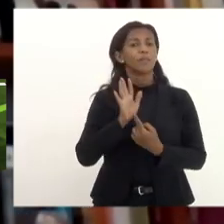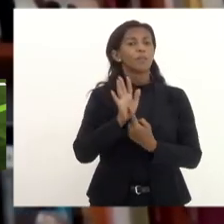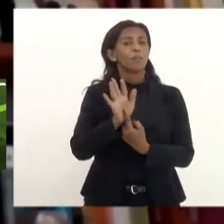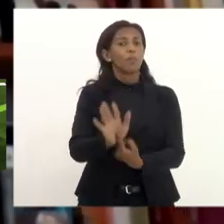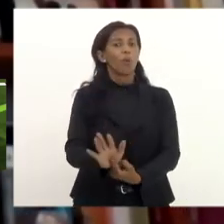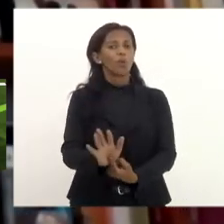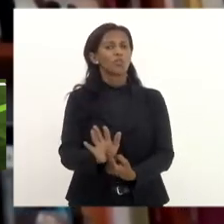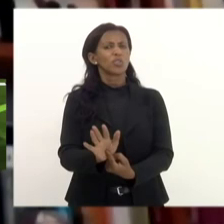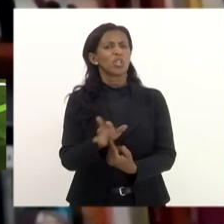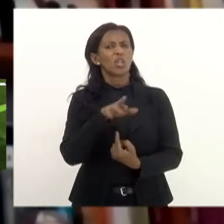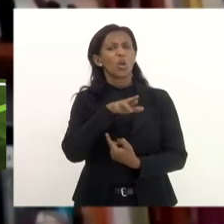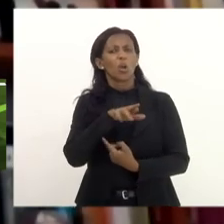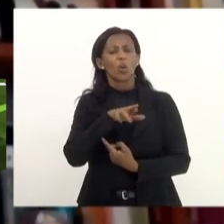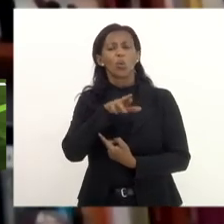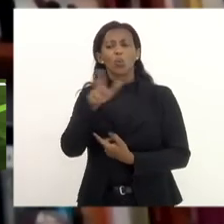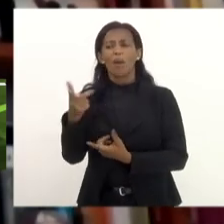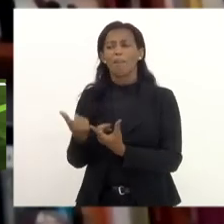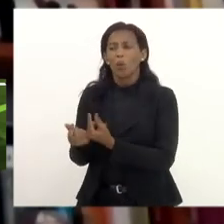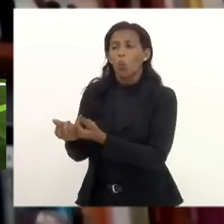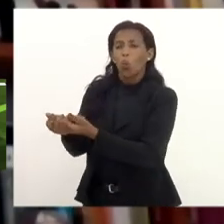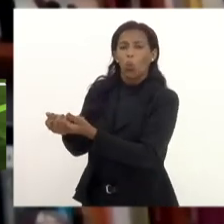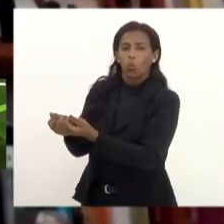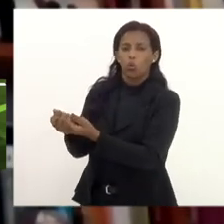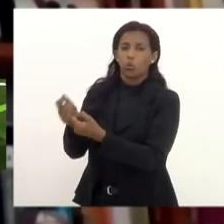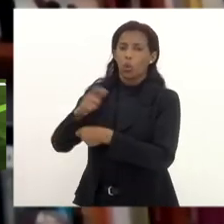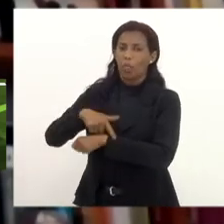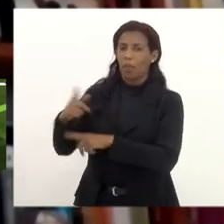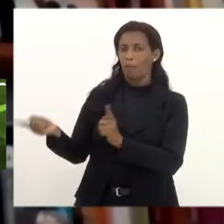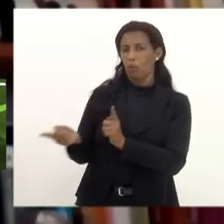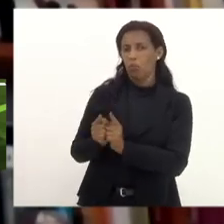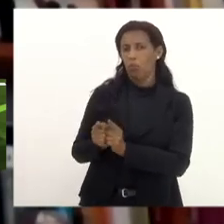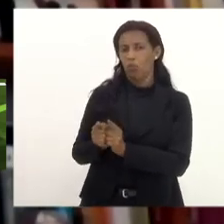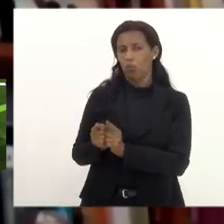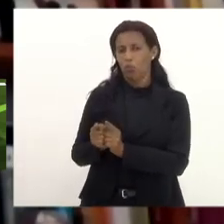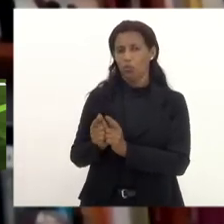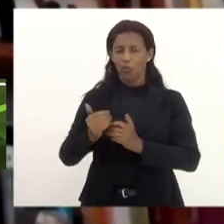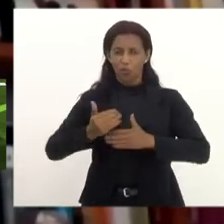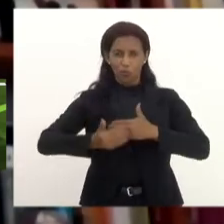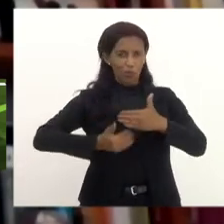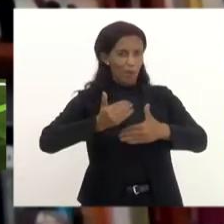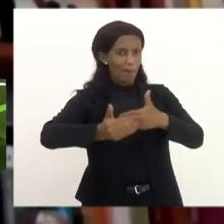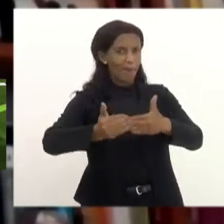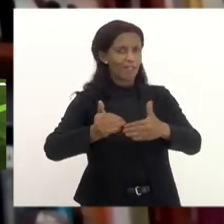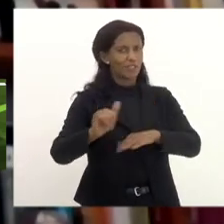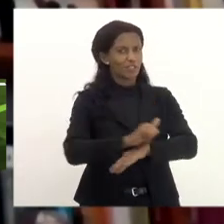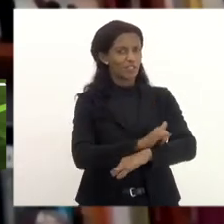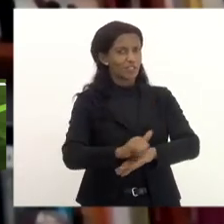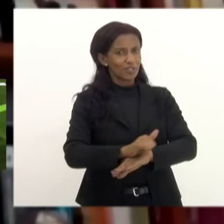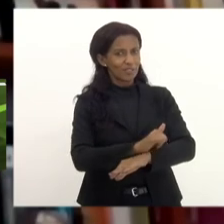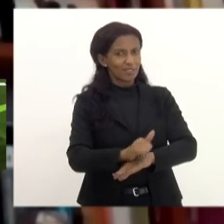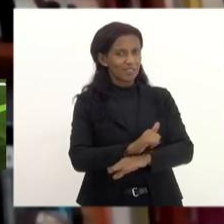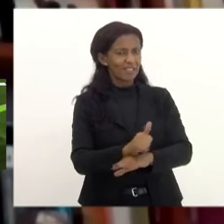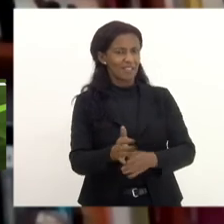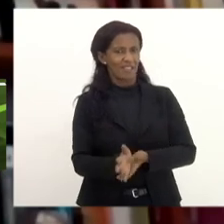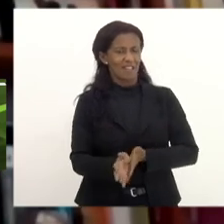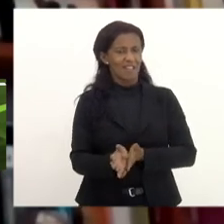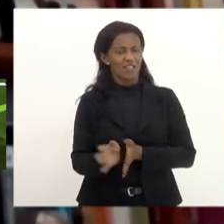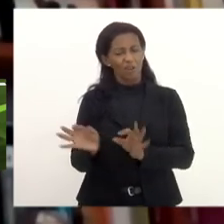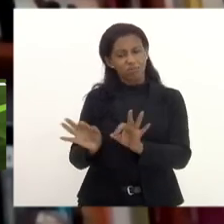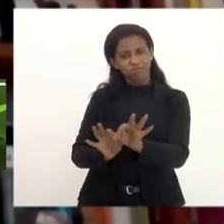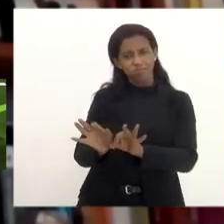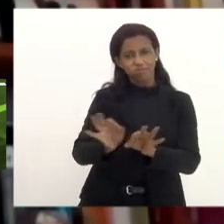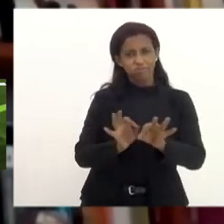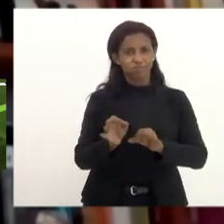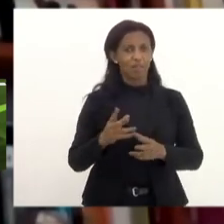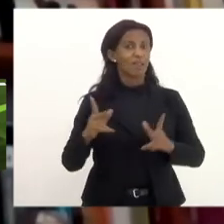foi pelo mercado, gente, não foi pelo custo de curto prazo. Foi a partir de estratégias nacionais bem desenhadas, bem feitas.